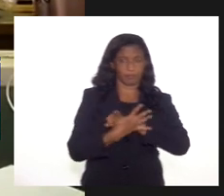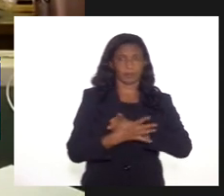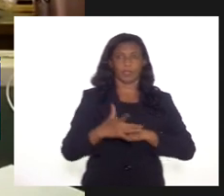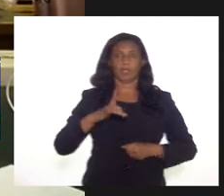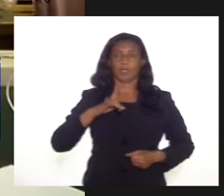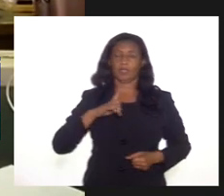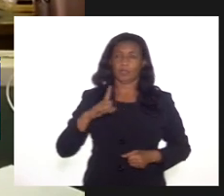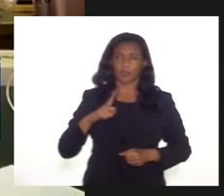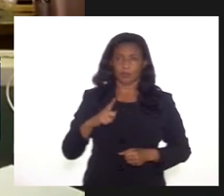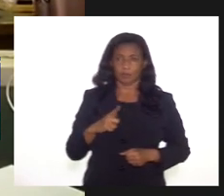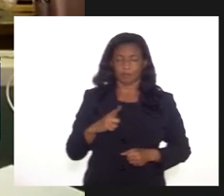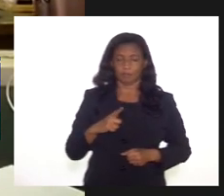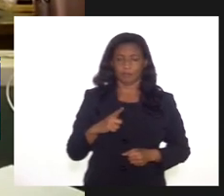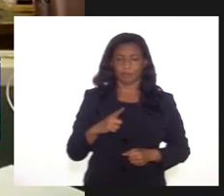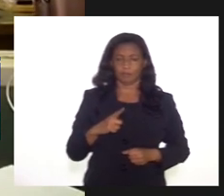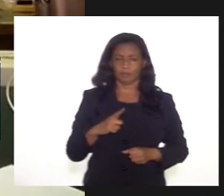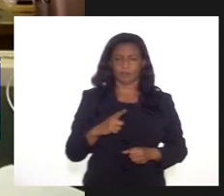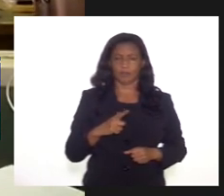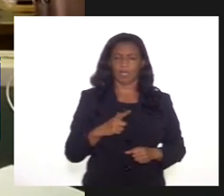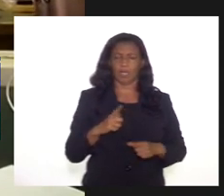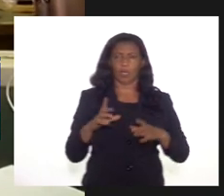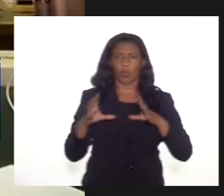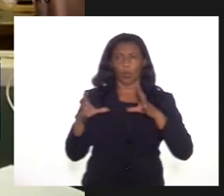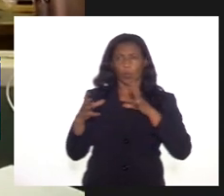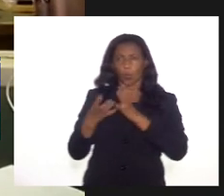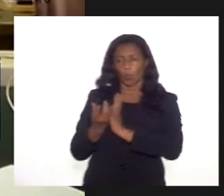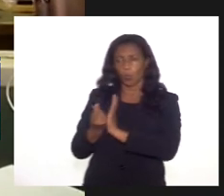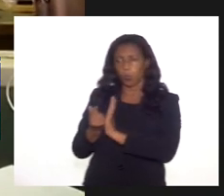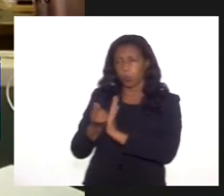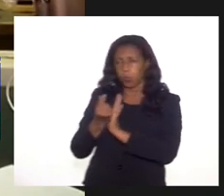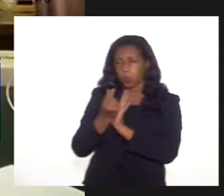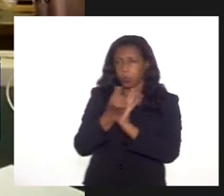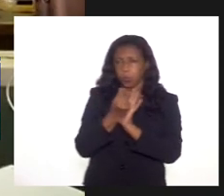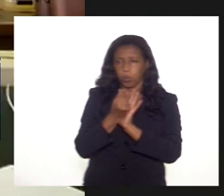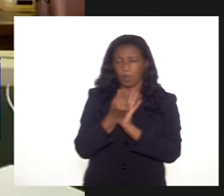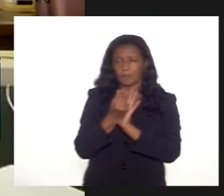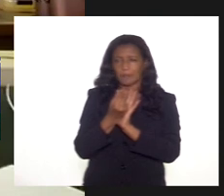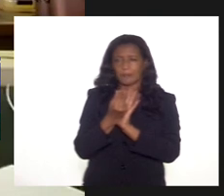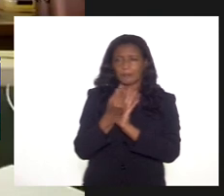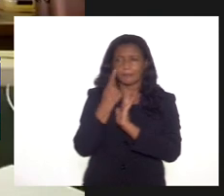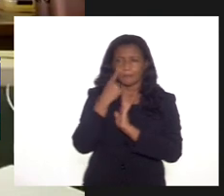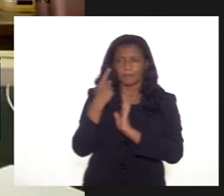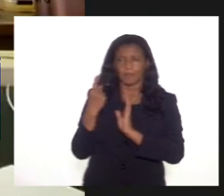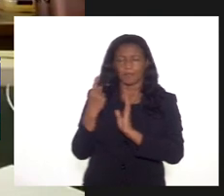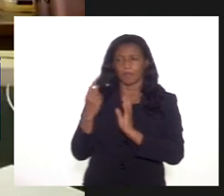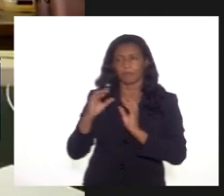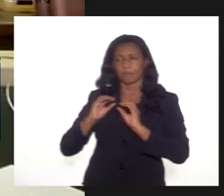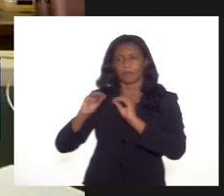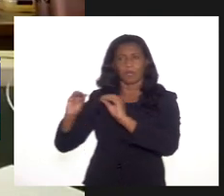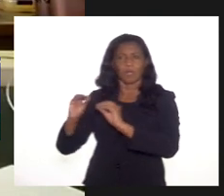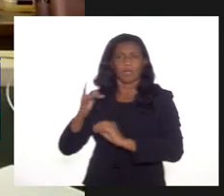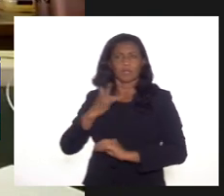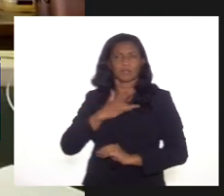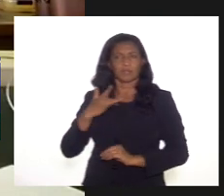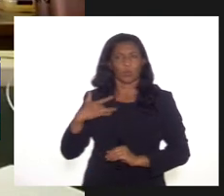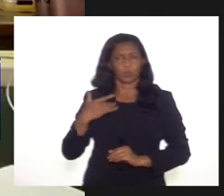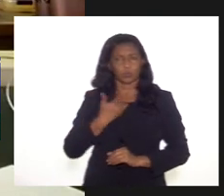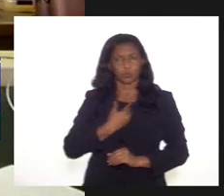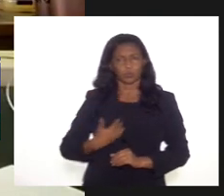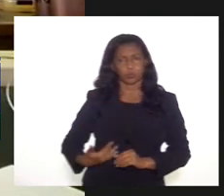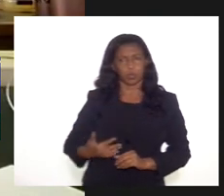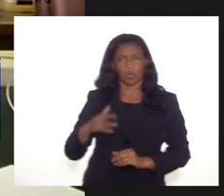uma má aversação sobre os recursos com relação à saúde pública. Não é só